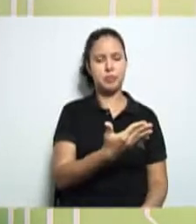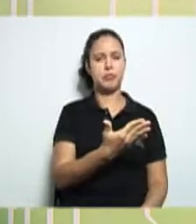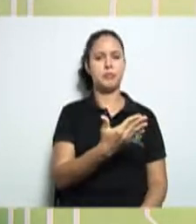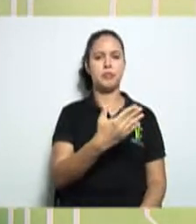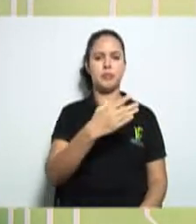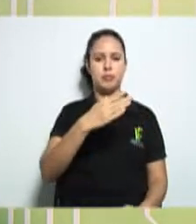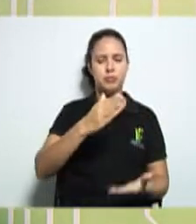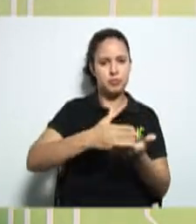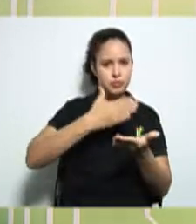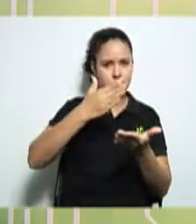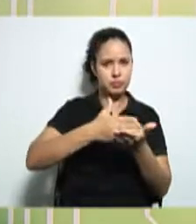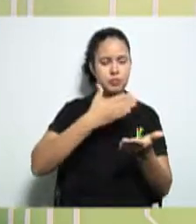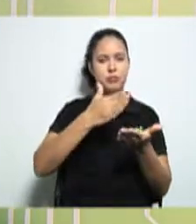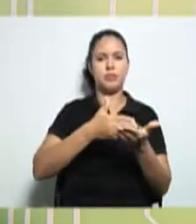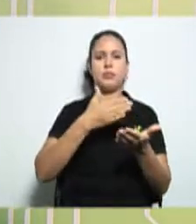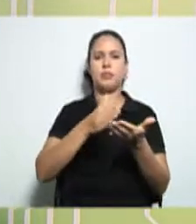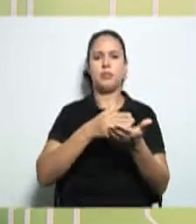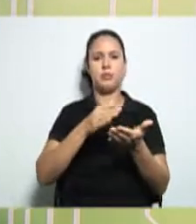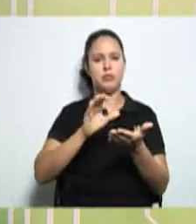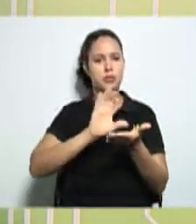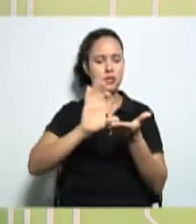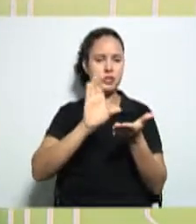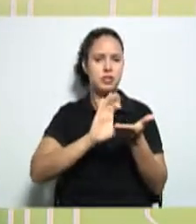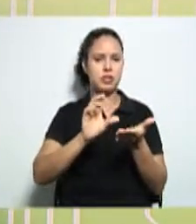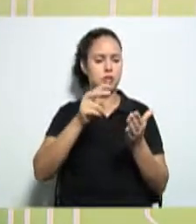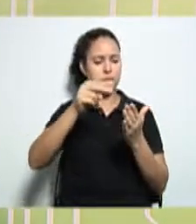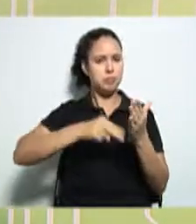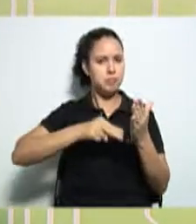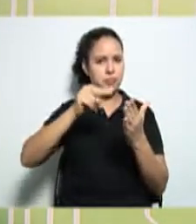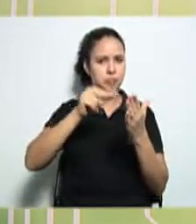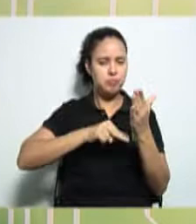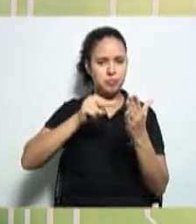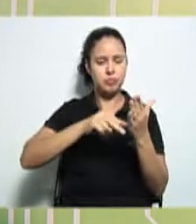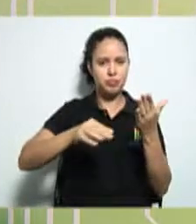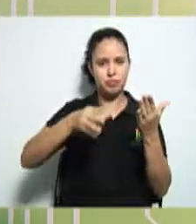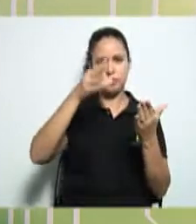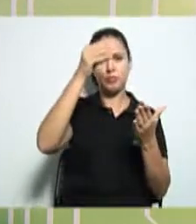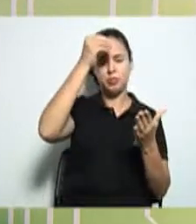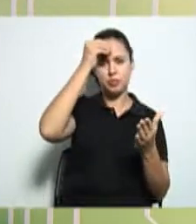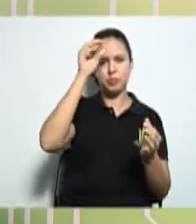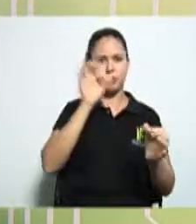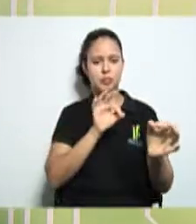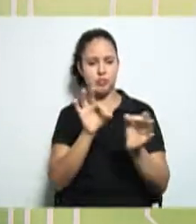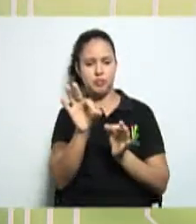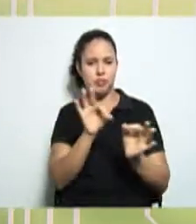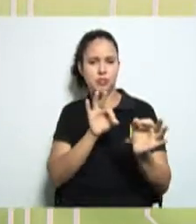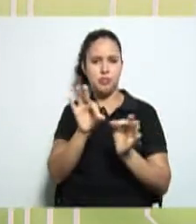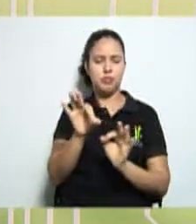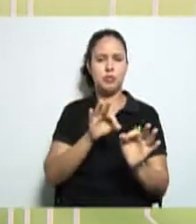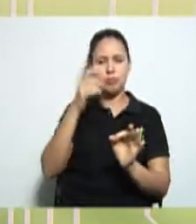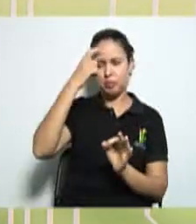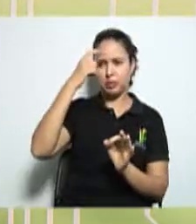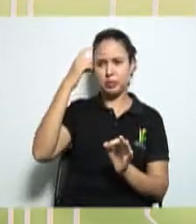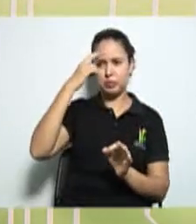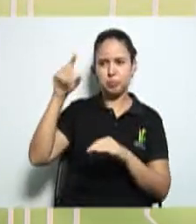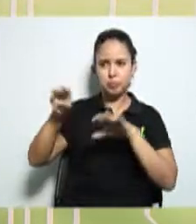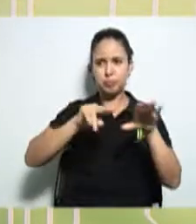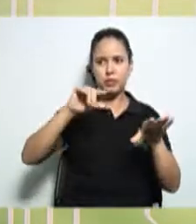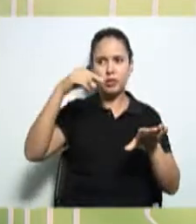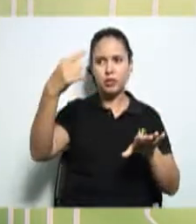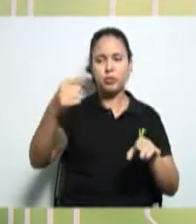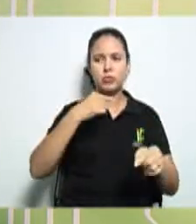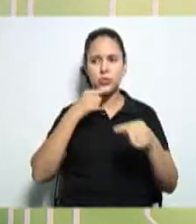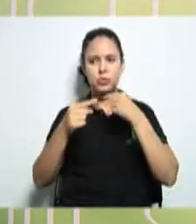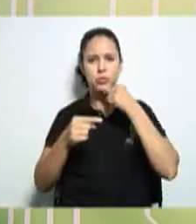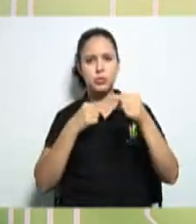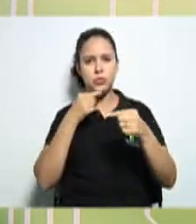leitura prévia, já vão lendo esse material, já vão observando, se planejando, com certeza vai surgir